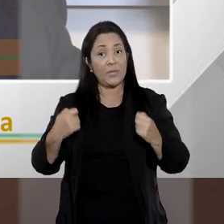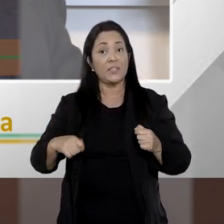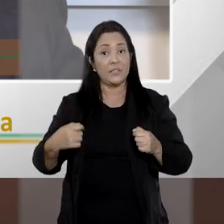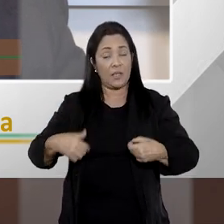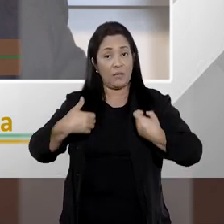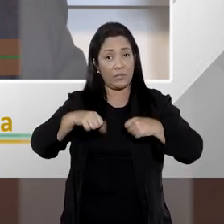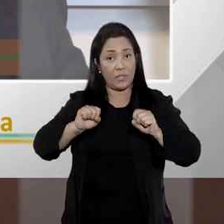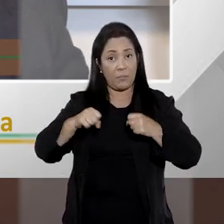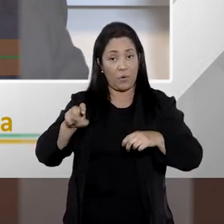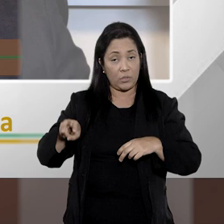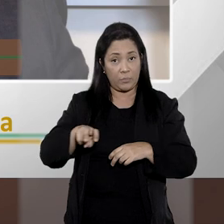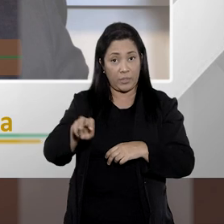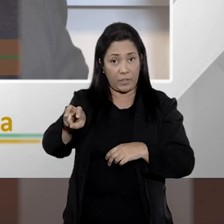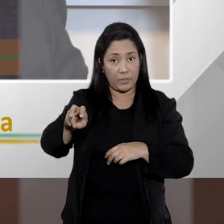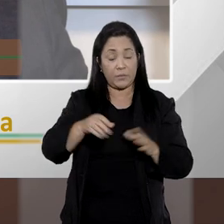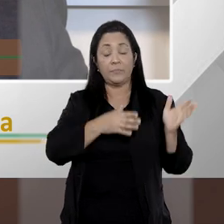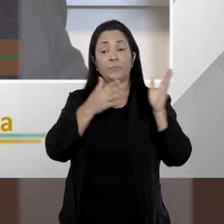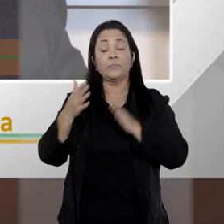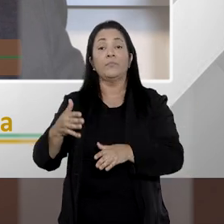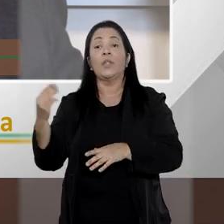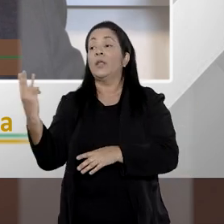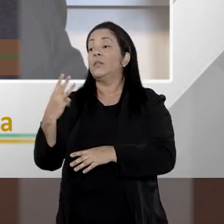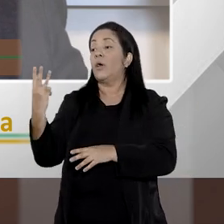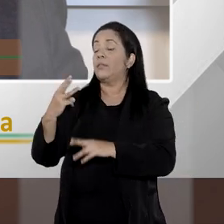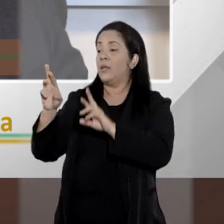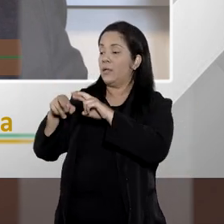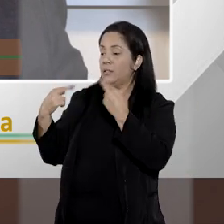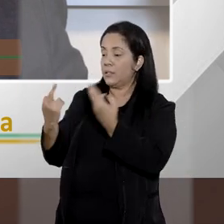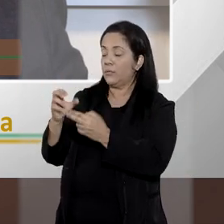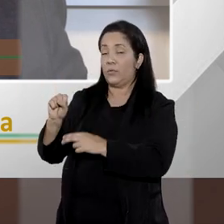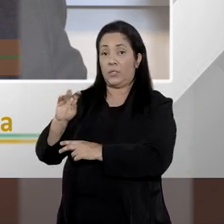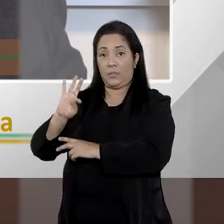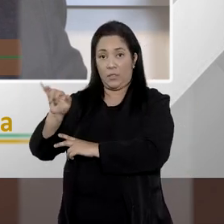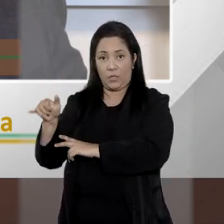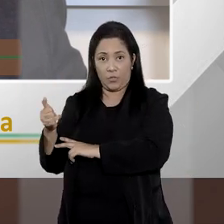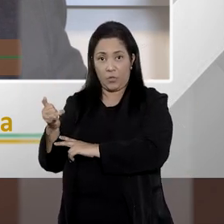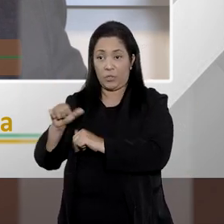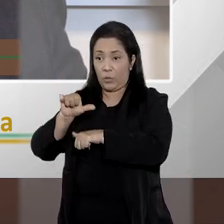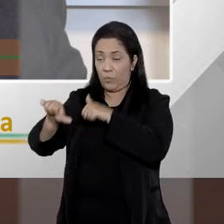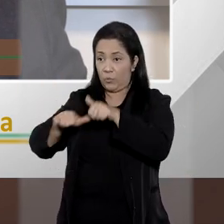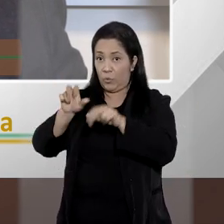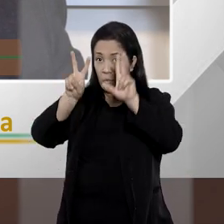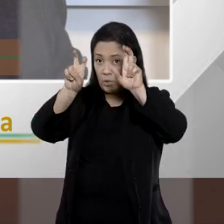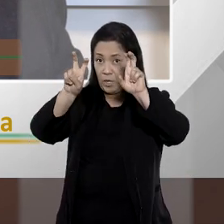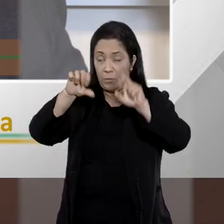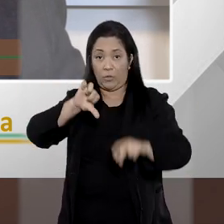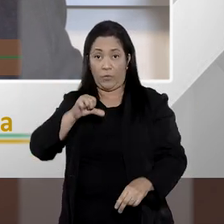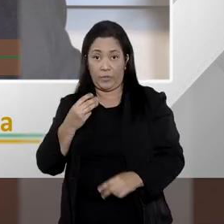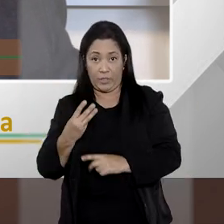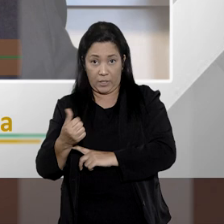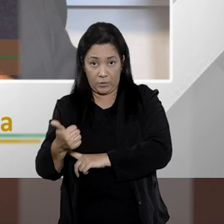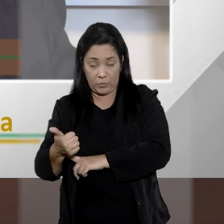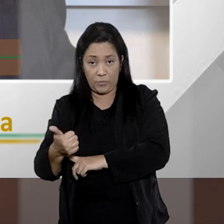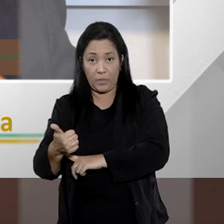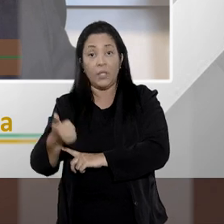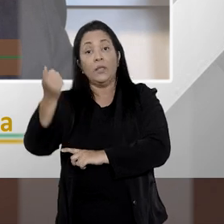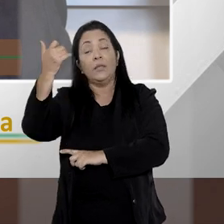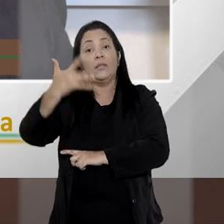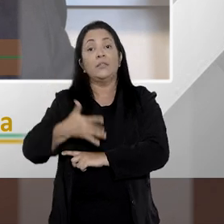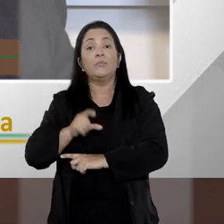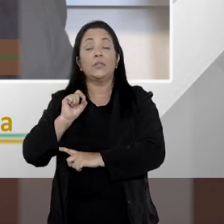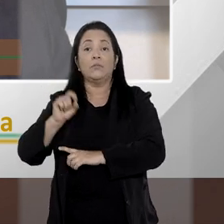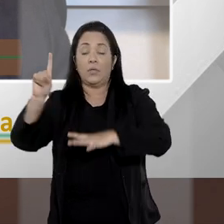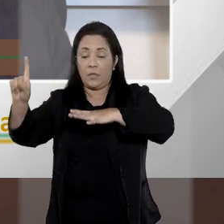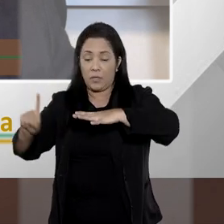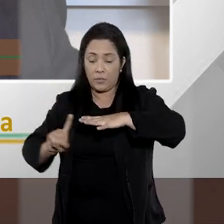da sexta turma e da terceira sessão do STJ com a alteração do tema 931, nós vemos que a ressocialização